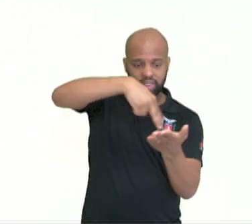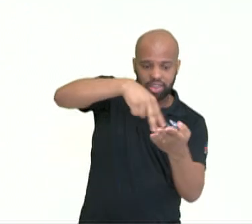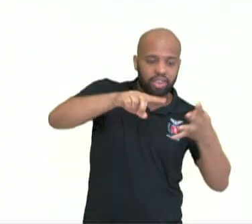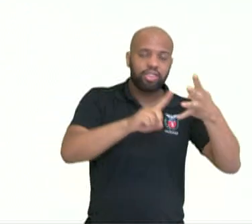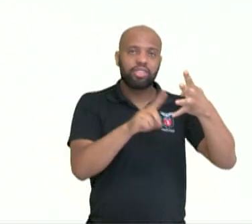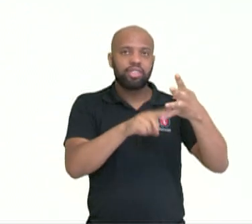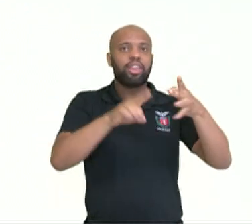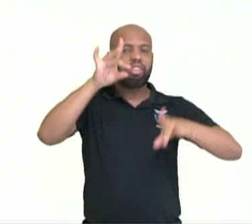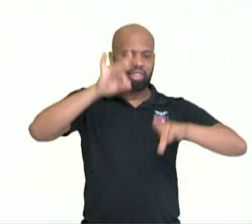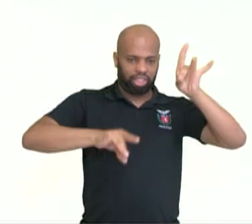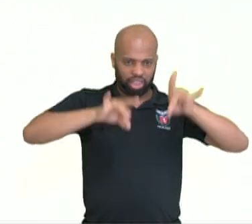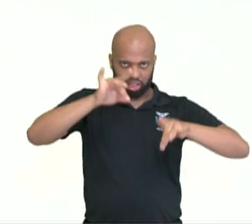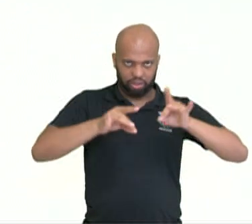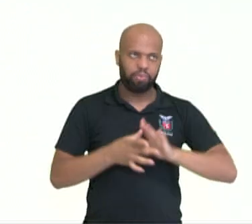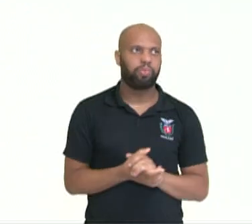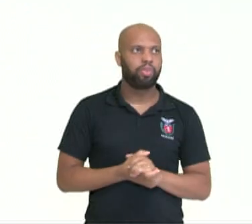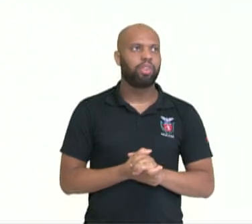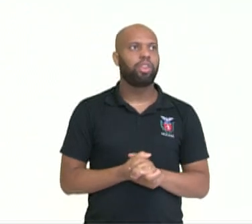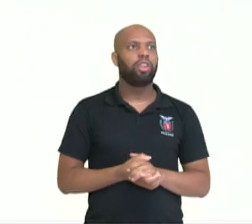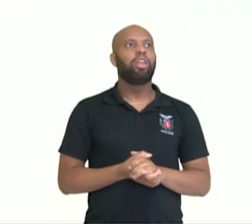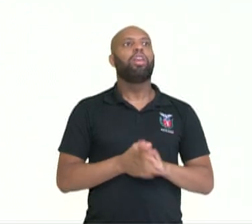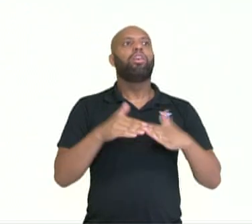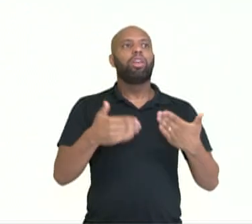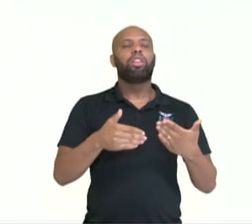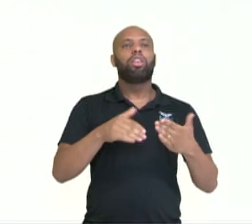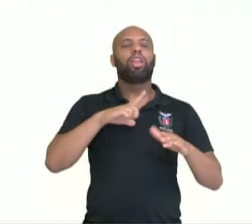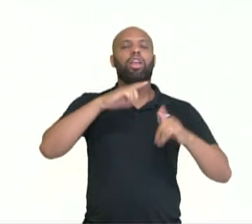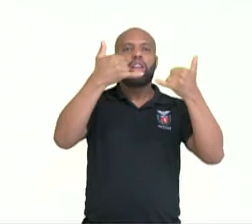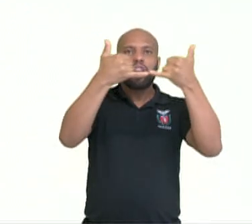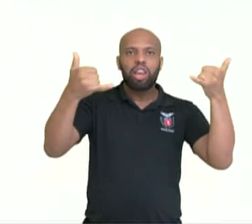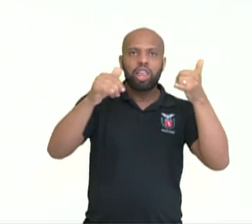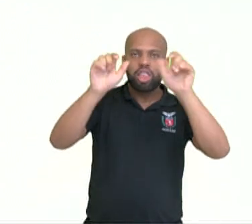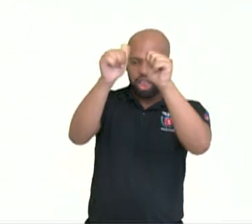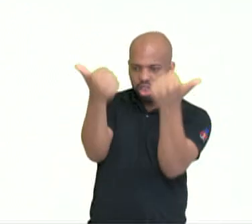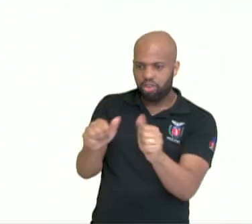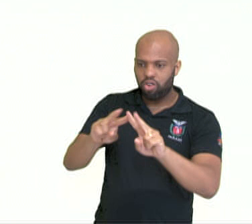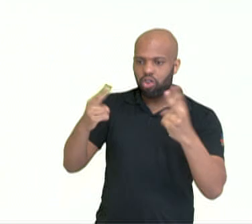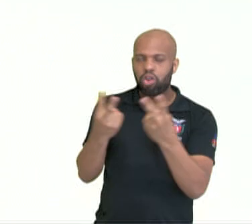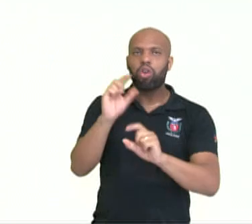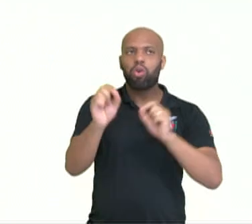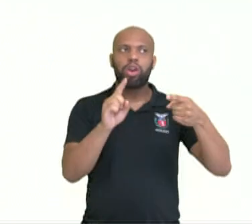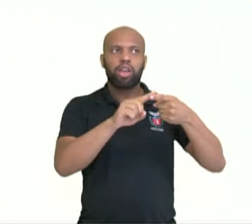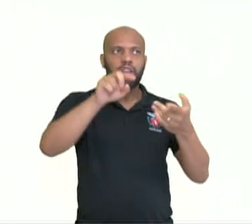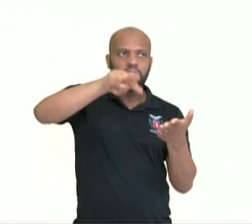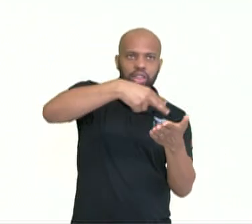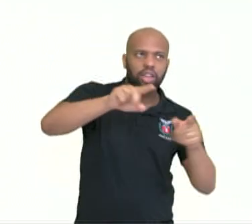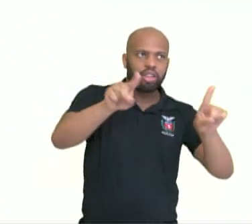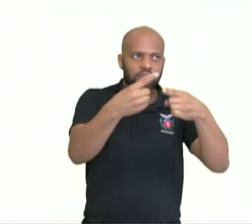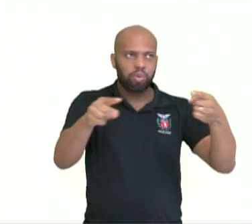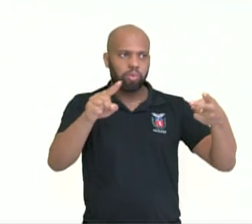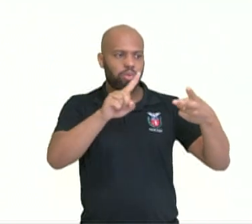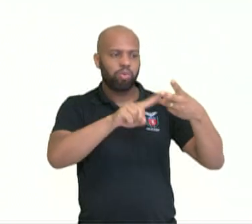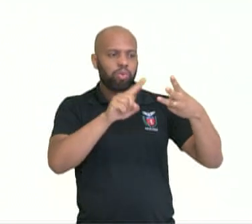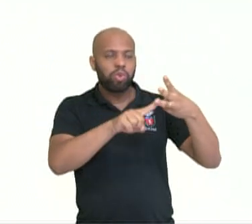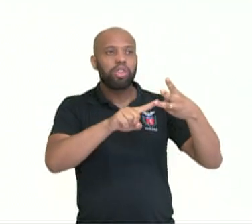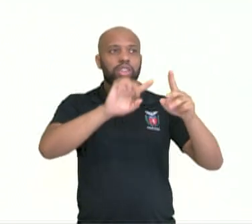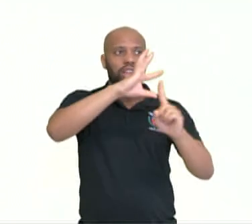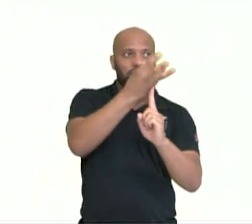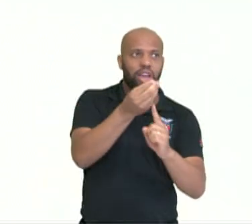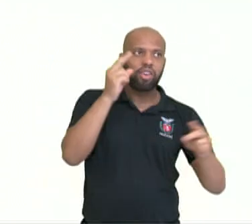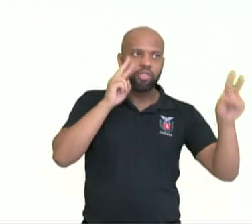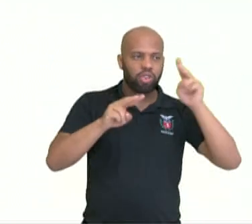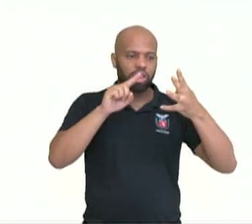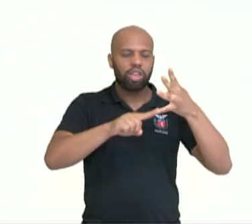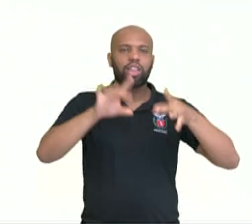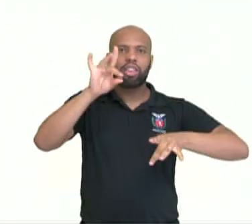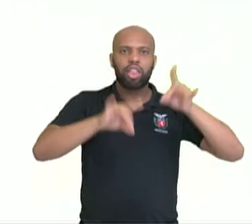teatro. Então, linha, forma e volume tem a ver com a dança, música, artes visuais ou de teatro. Vou dar um tempinho e